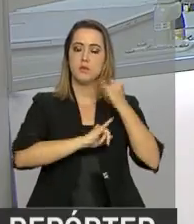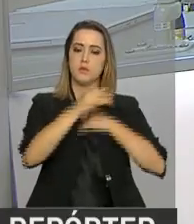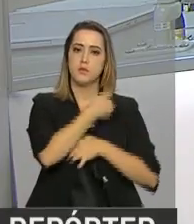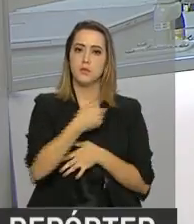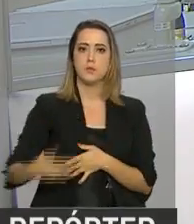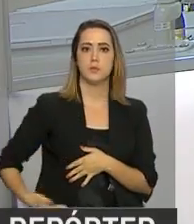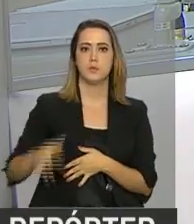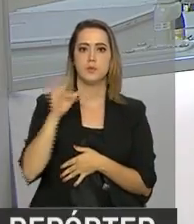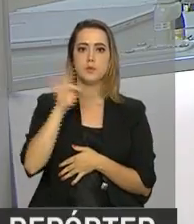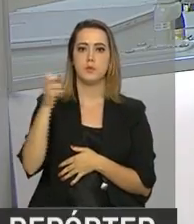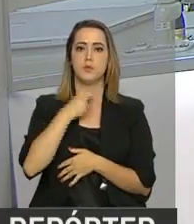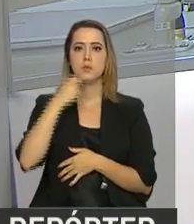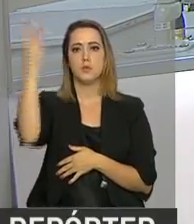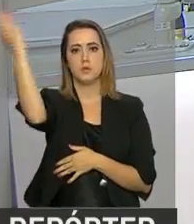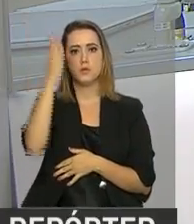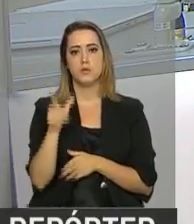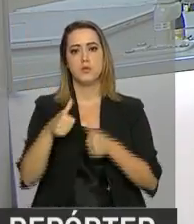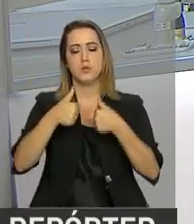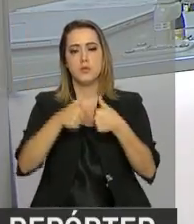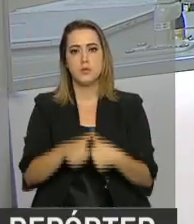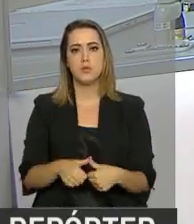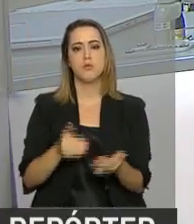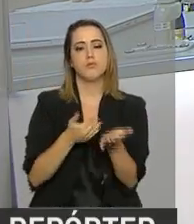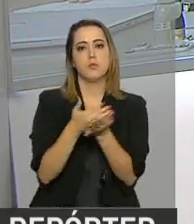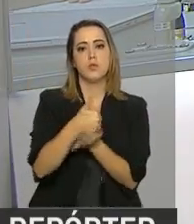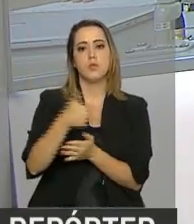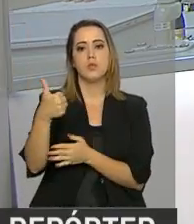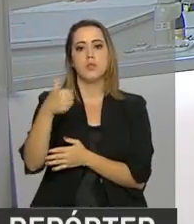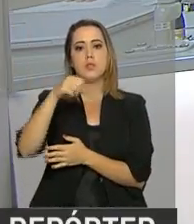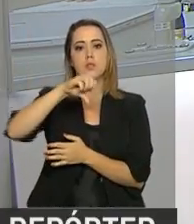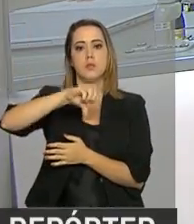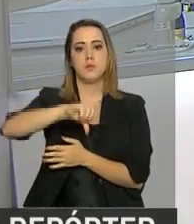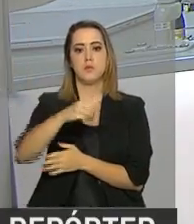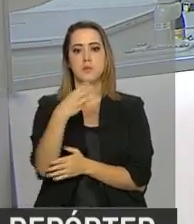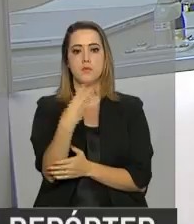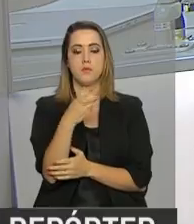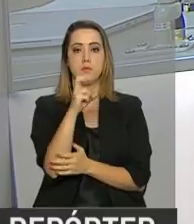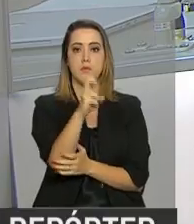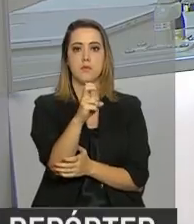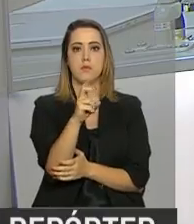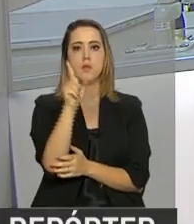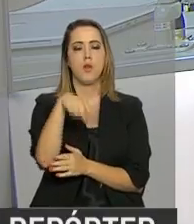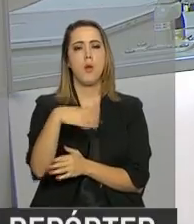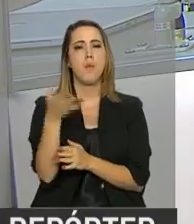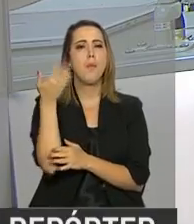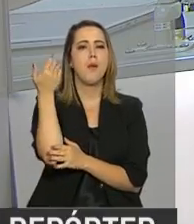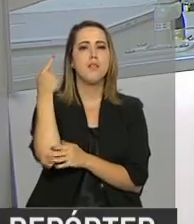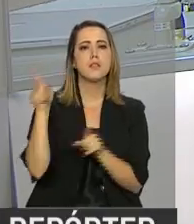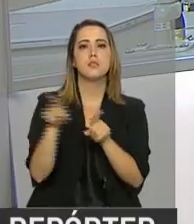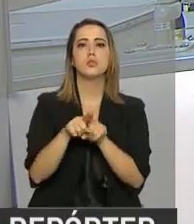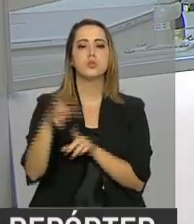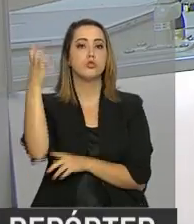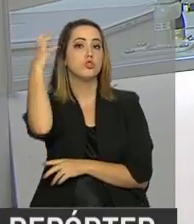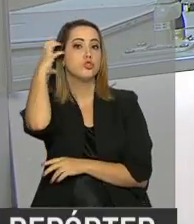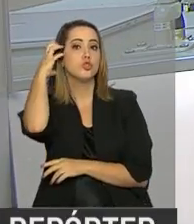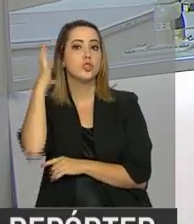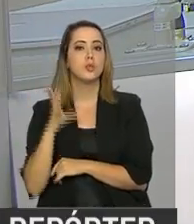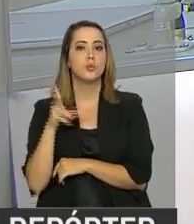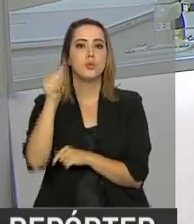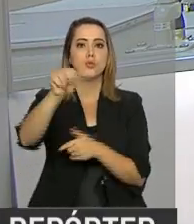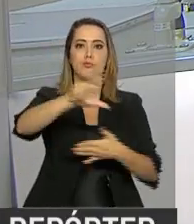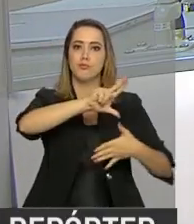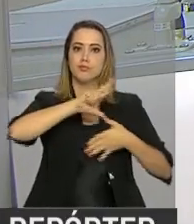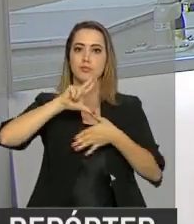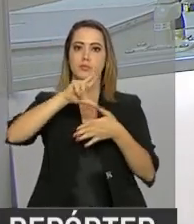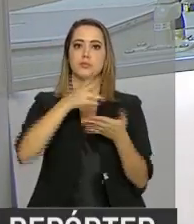governo federal A Voz do Brasil está no ar desde 1935 é o mais antigo programa de rádio de todo o